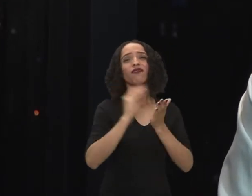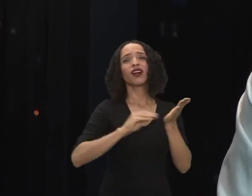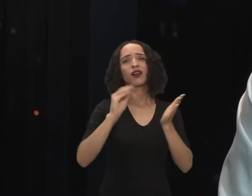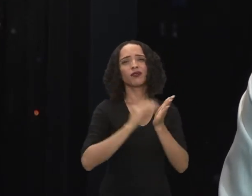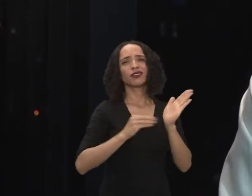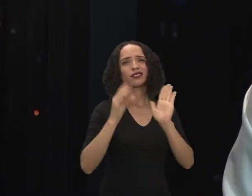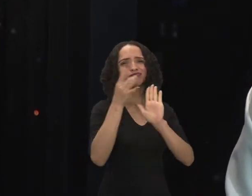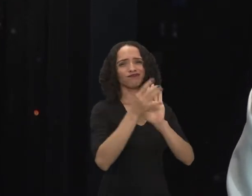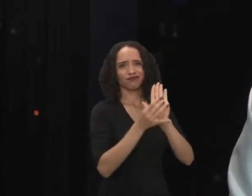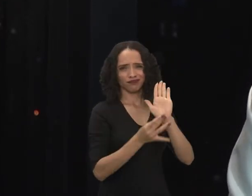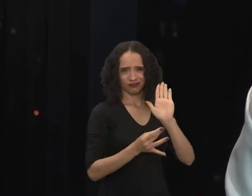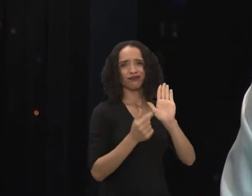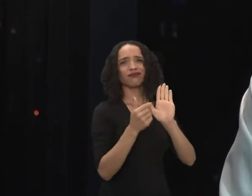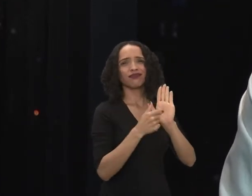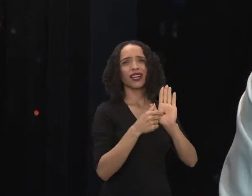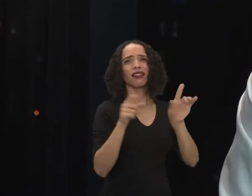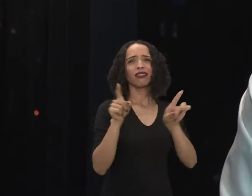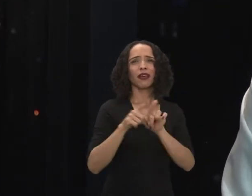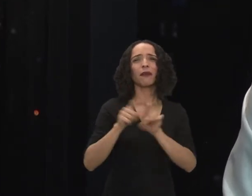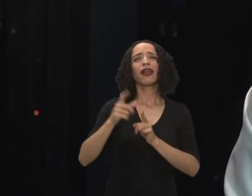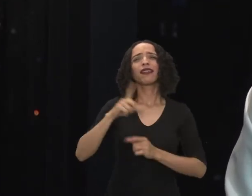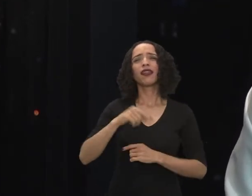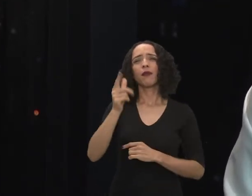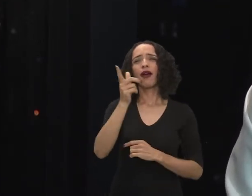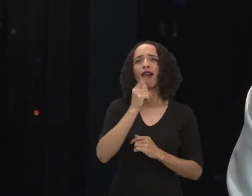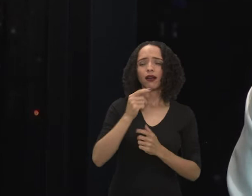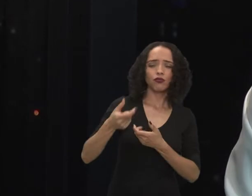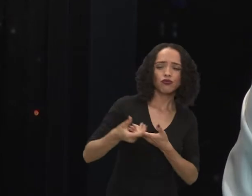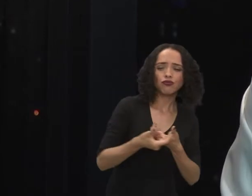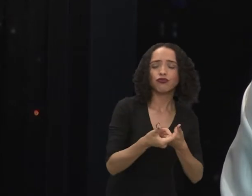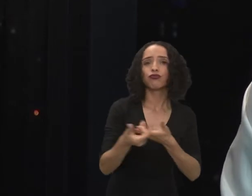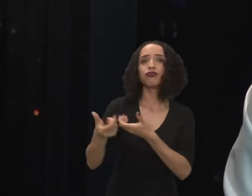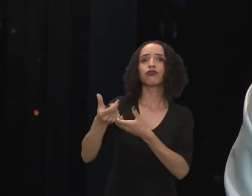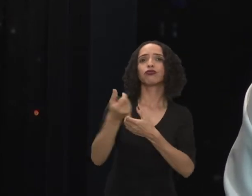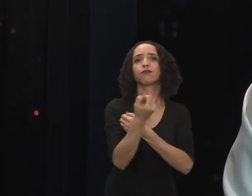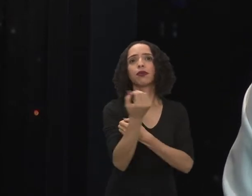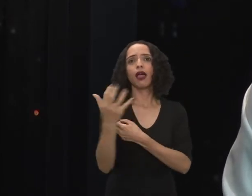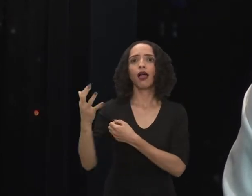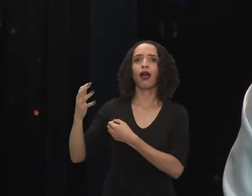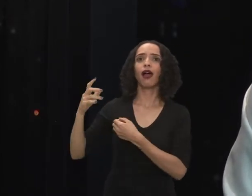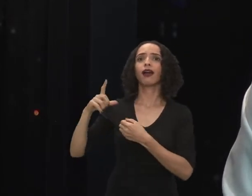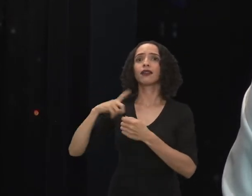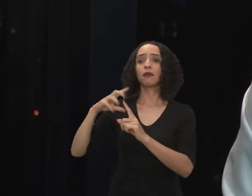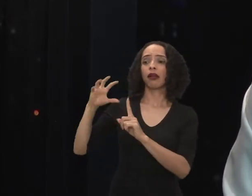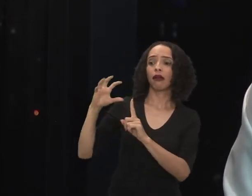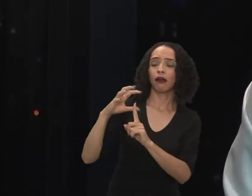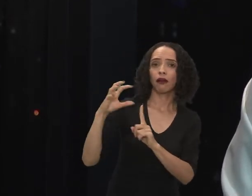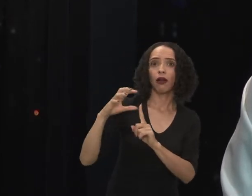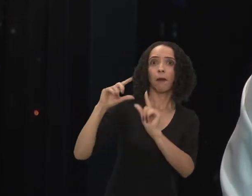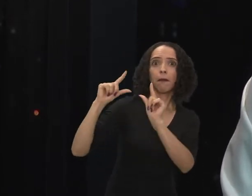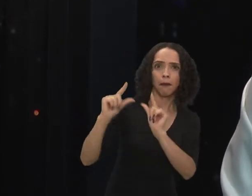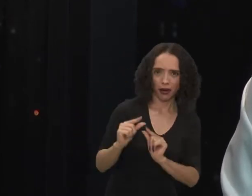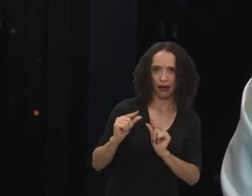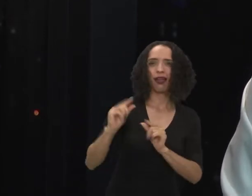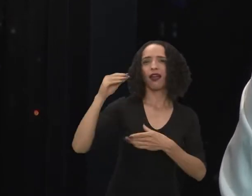exemplo, uma irrigação mais eficiente, né? De menor impacto.